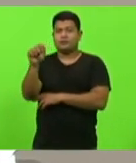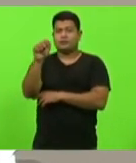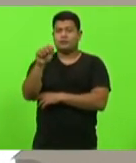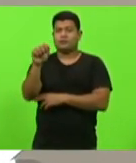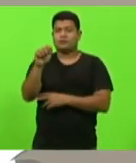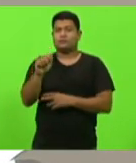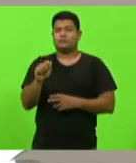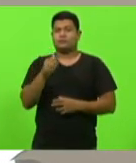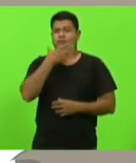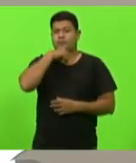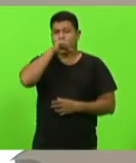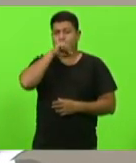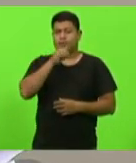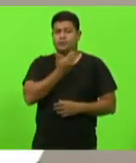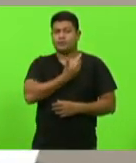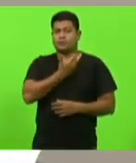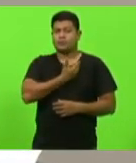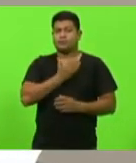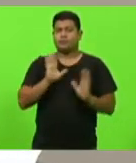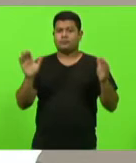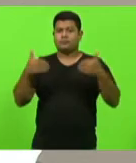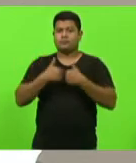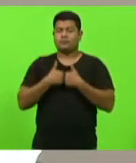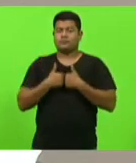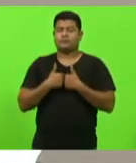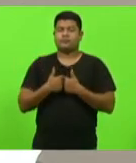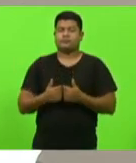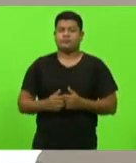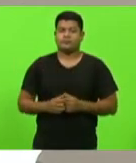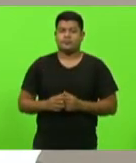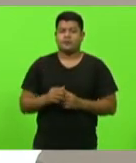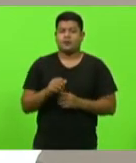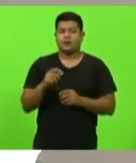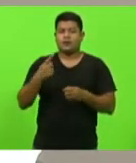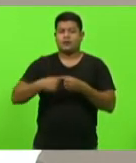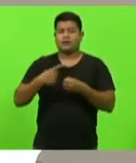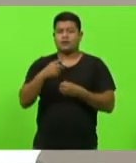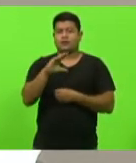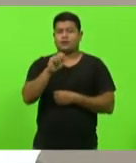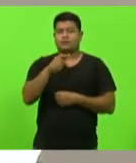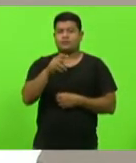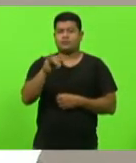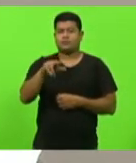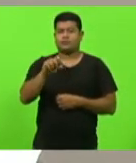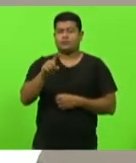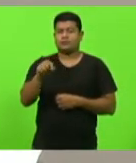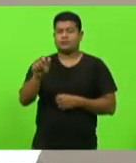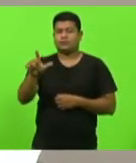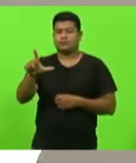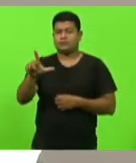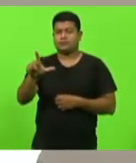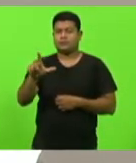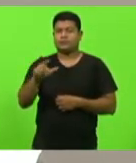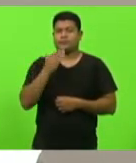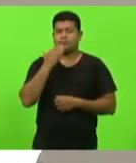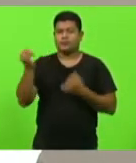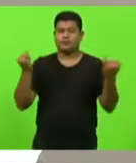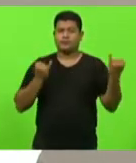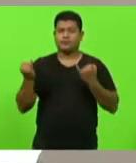de Capinzal. Pedido de informação. Pedido de informação número 89, de autoria do deputado Márcio